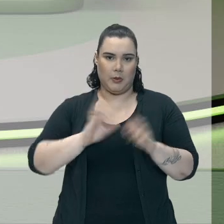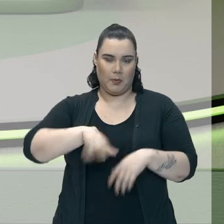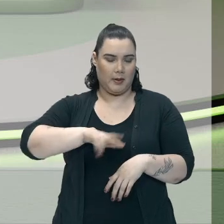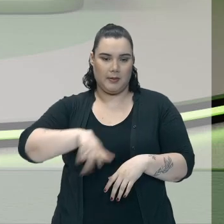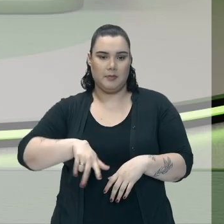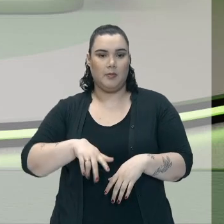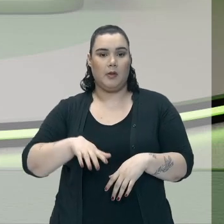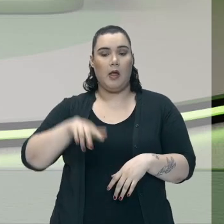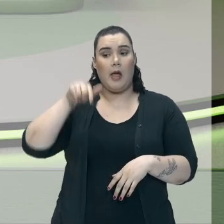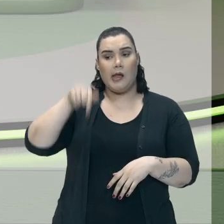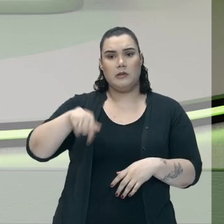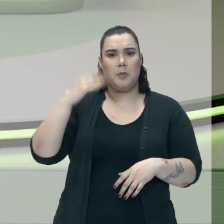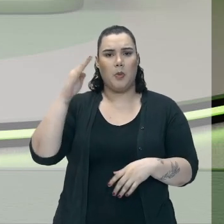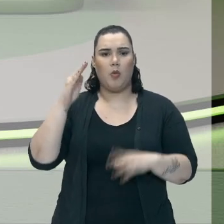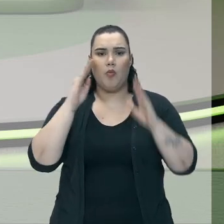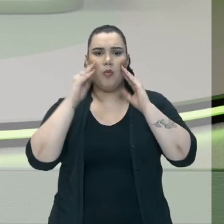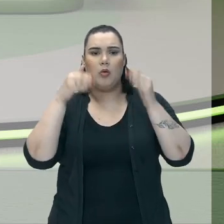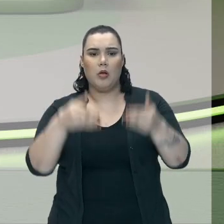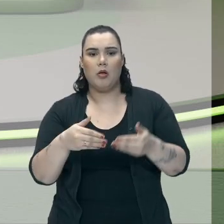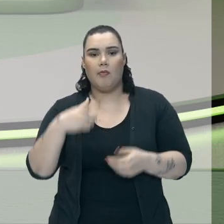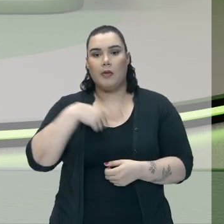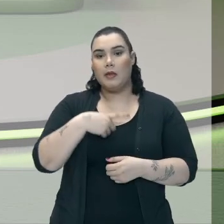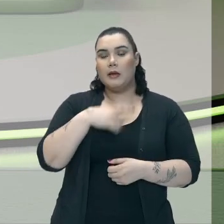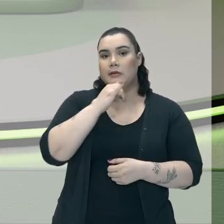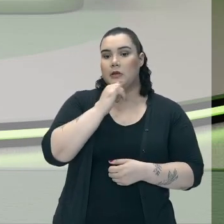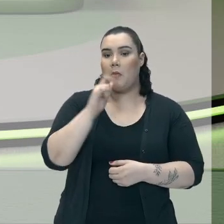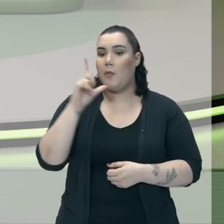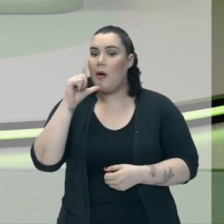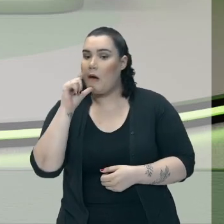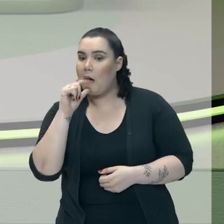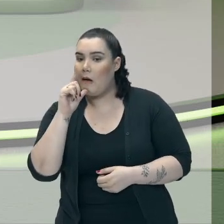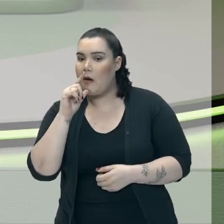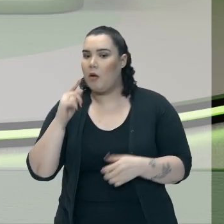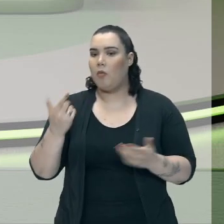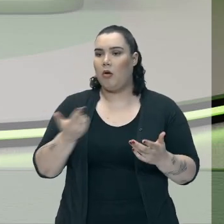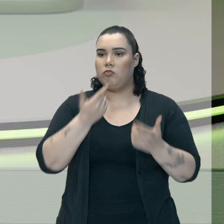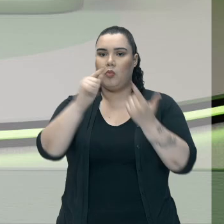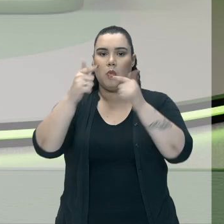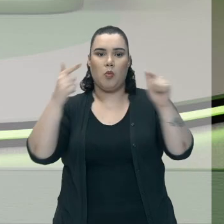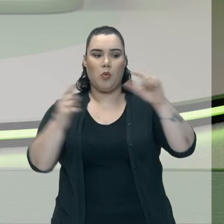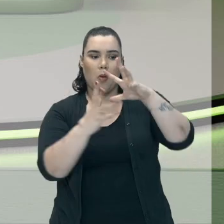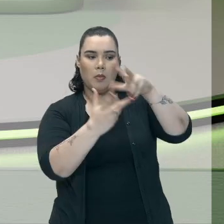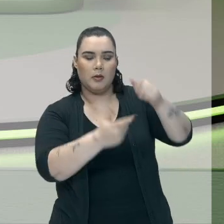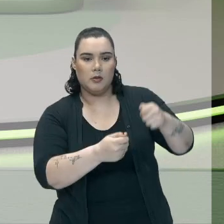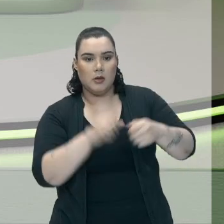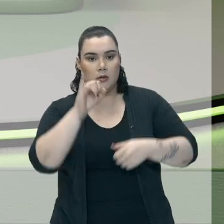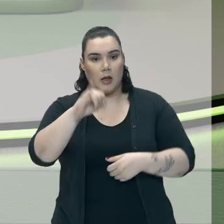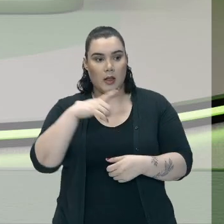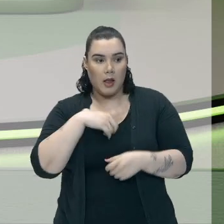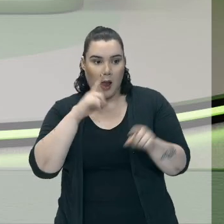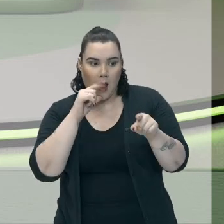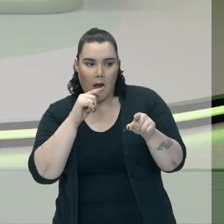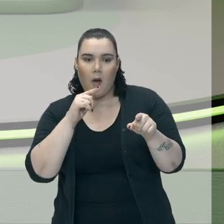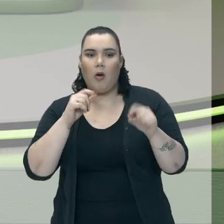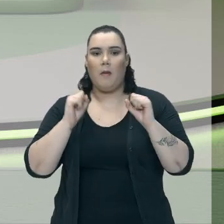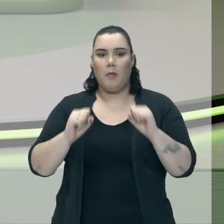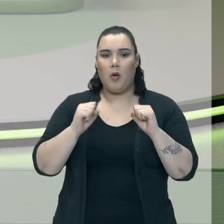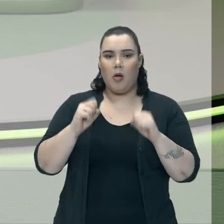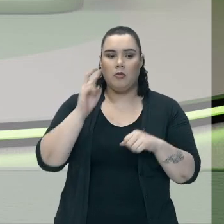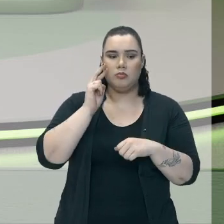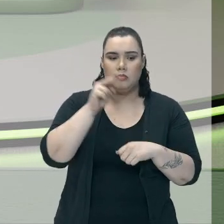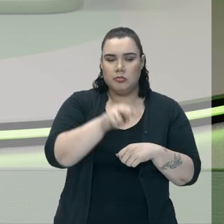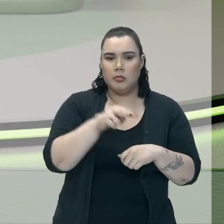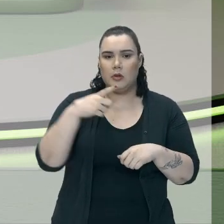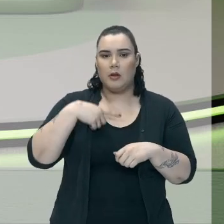vezes, a astrobiologia está focada para ver se tem água em outros planetas, porque se tiver água, pode ter vida na água, como a